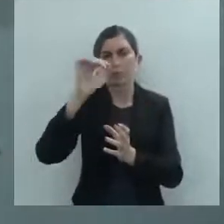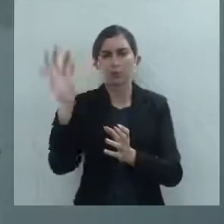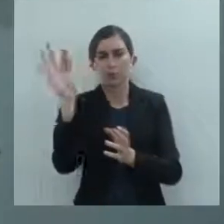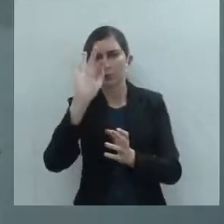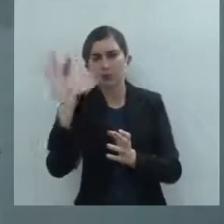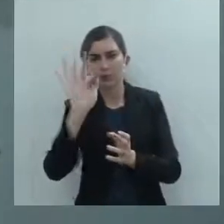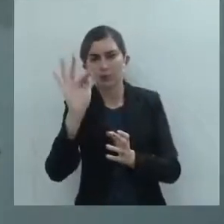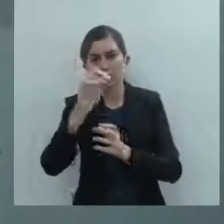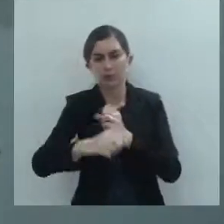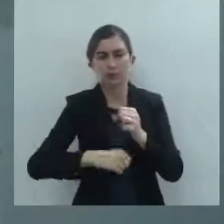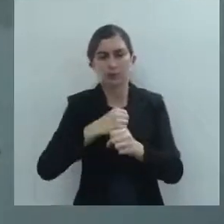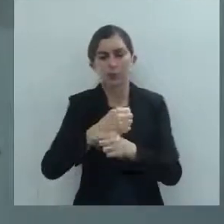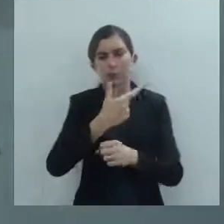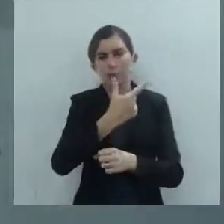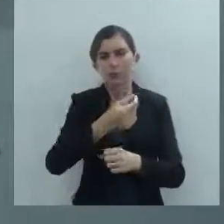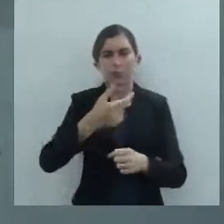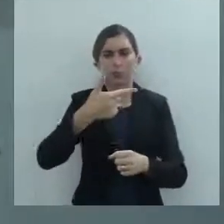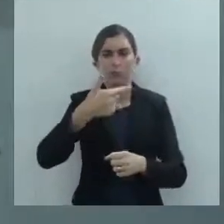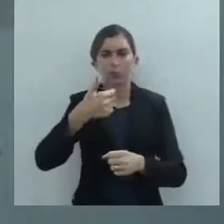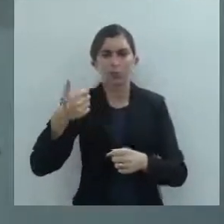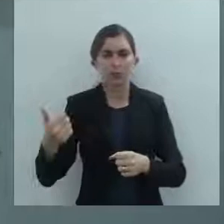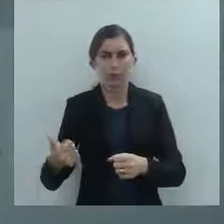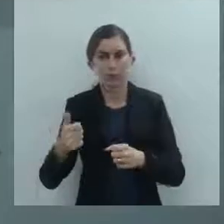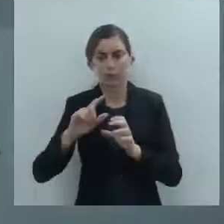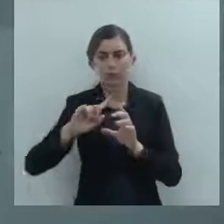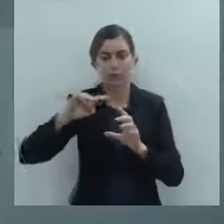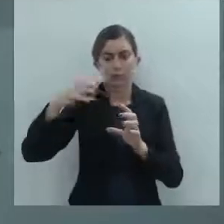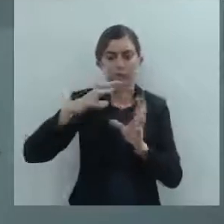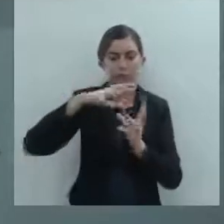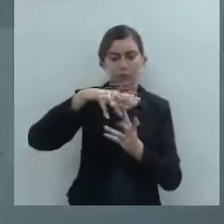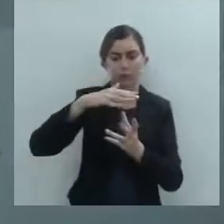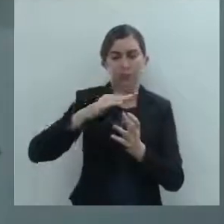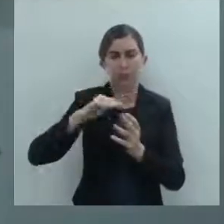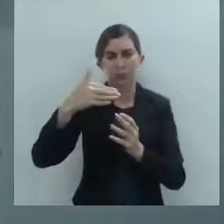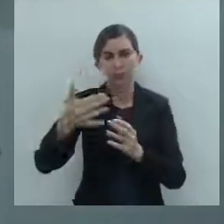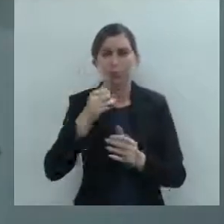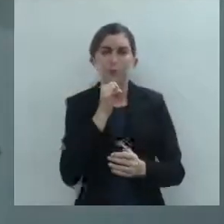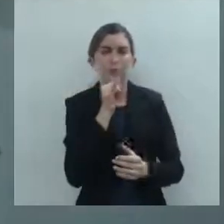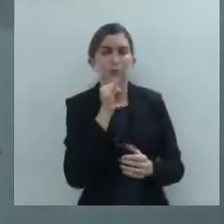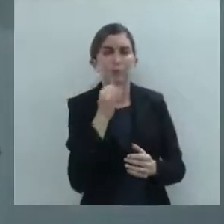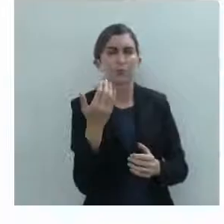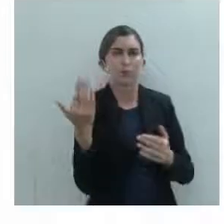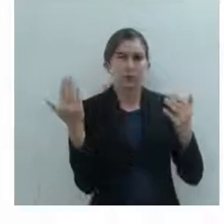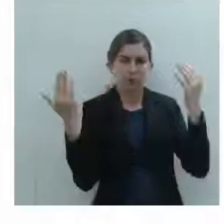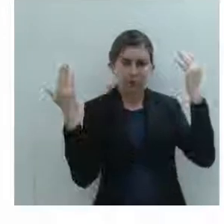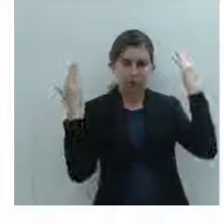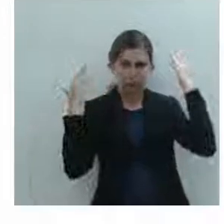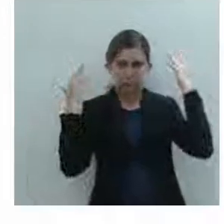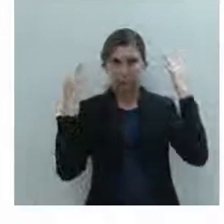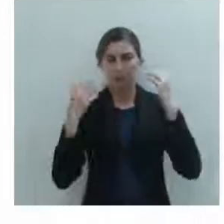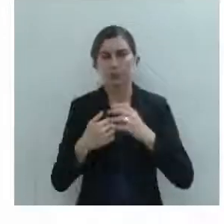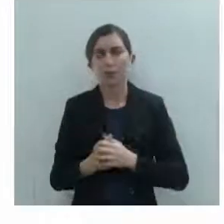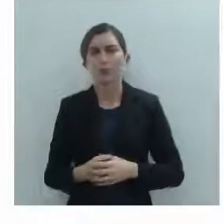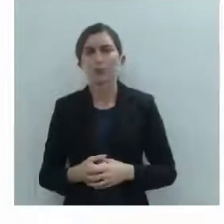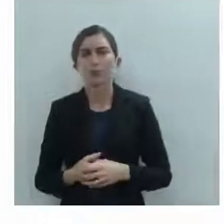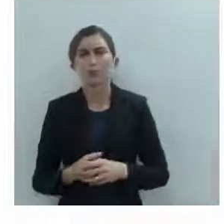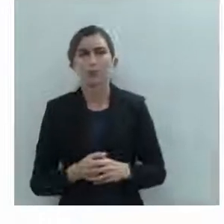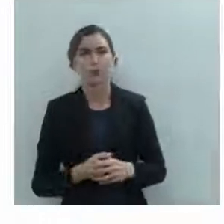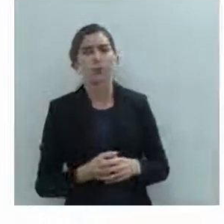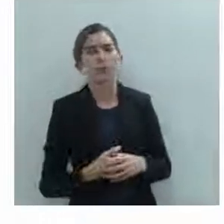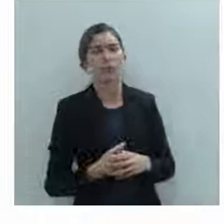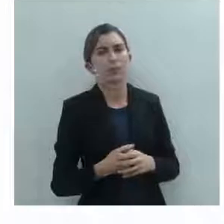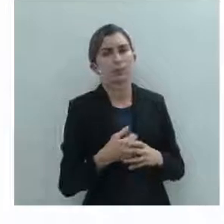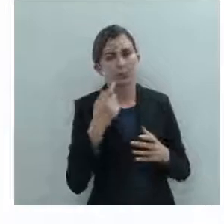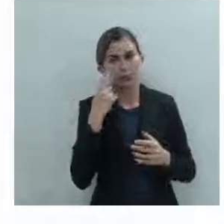de Fevereiro do ano de 2021 outros exemplos eu vou pedir para o Robertão jogar na sua tela olha